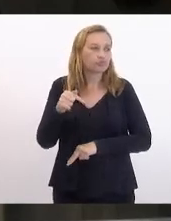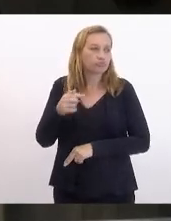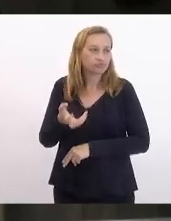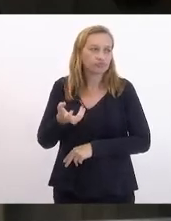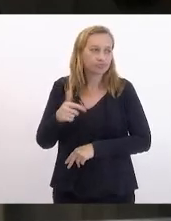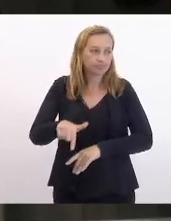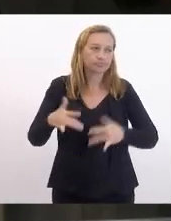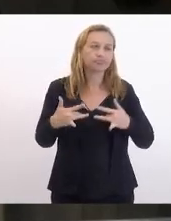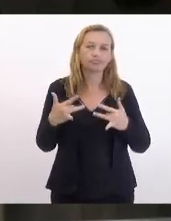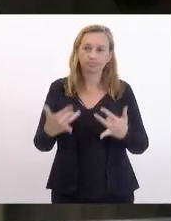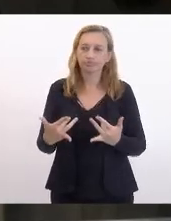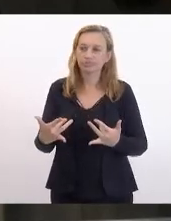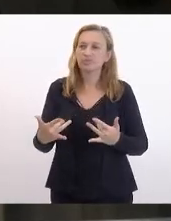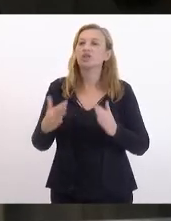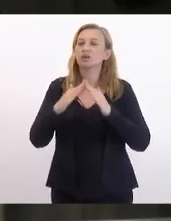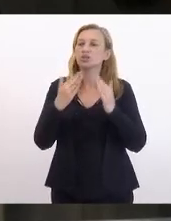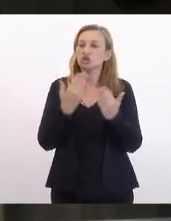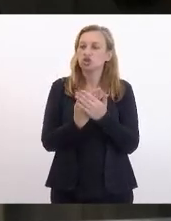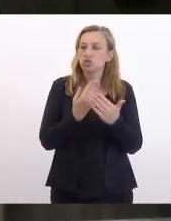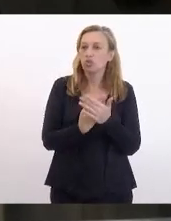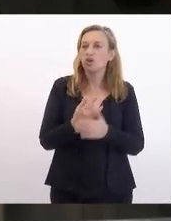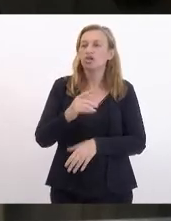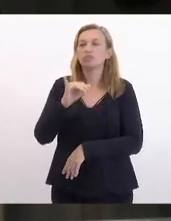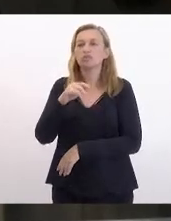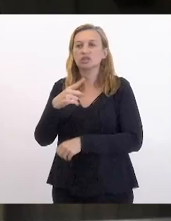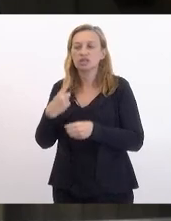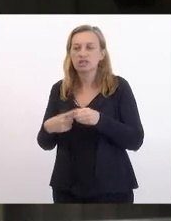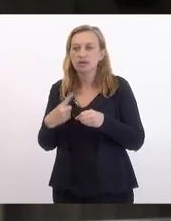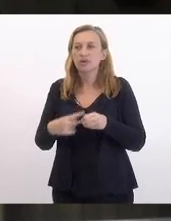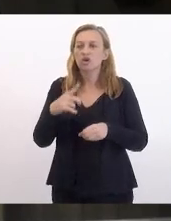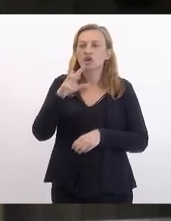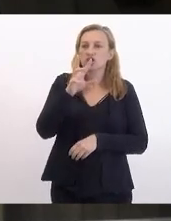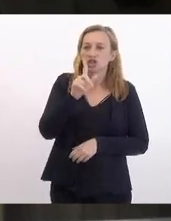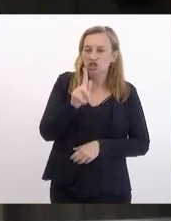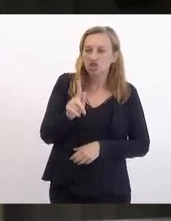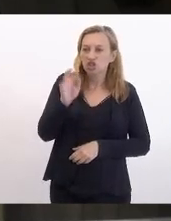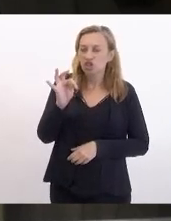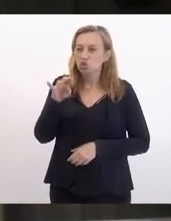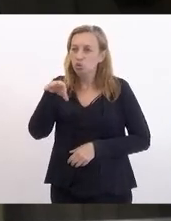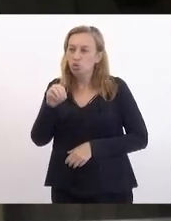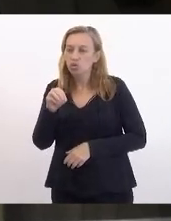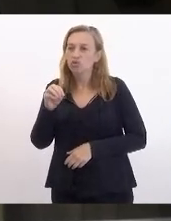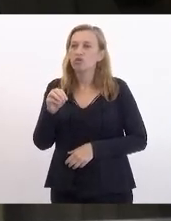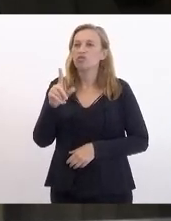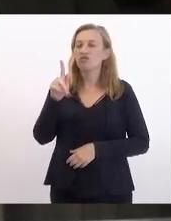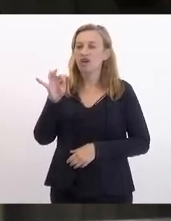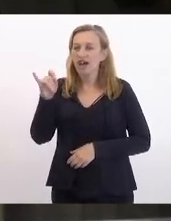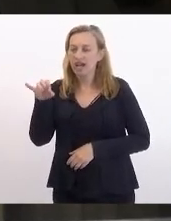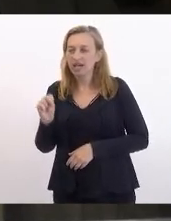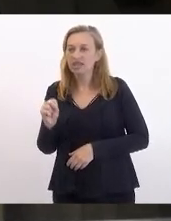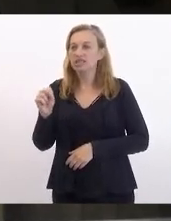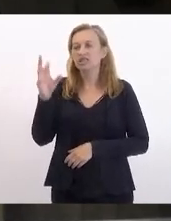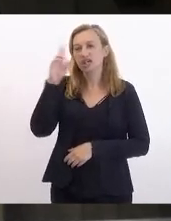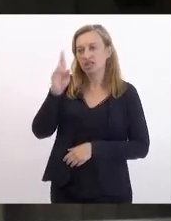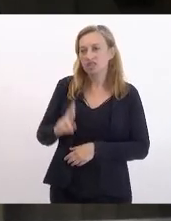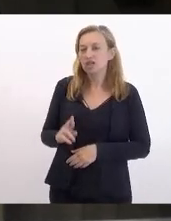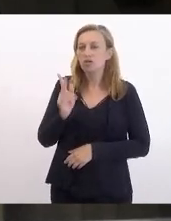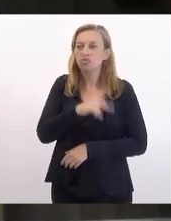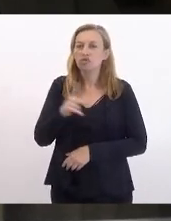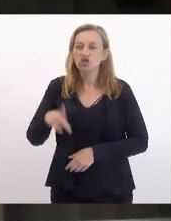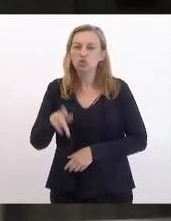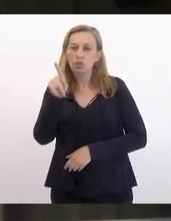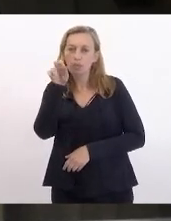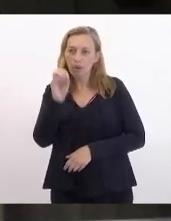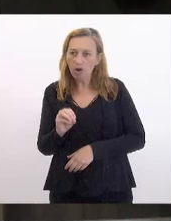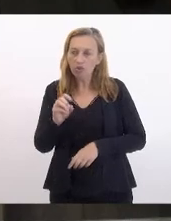me solidarizar com a Escola Municipal Getúlio Vargas de Resende com a sua o seu diretor o professor Paulo Henrique Nogueira